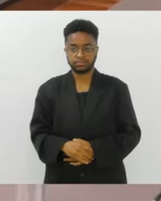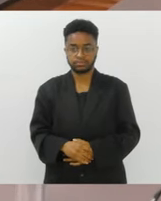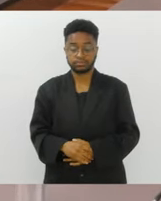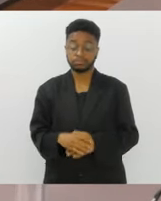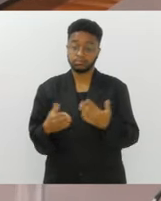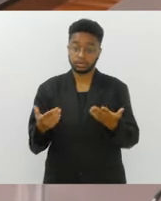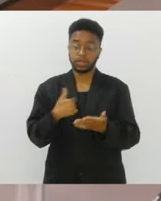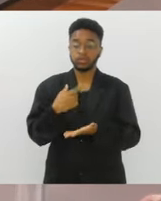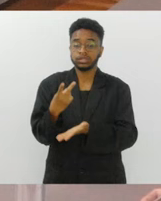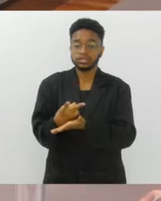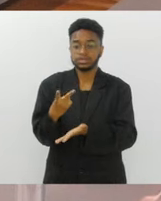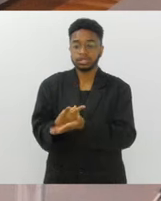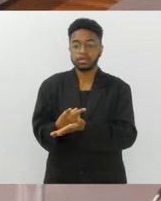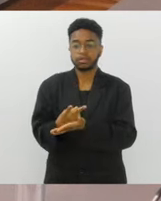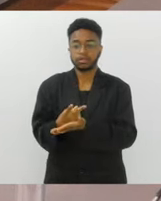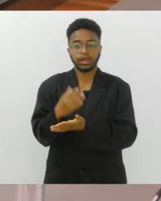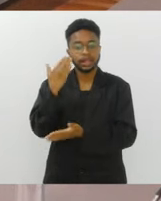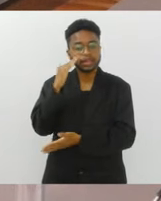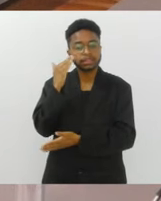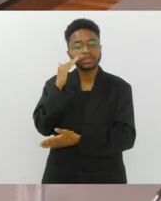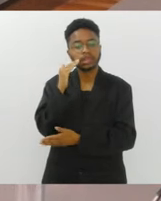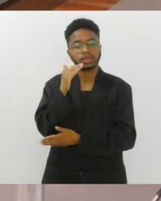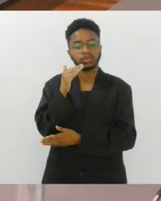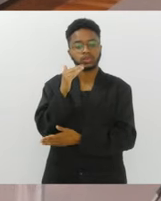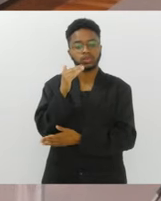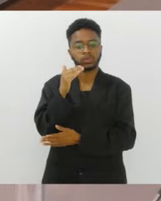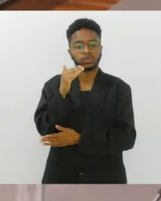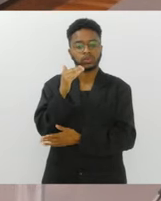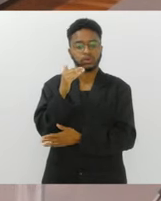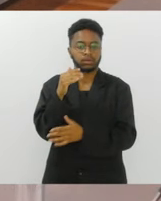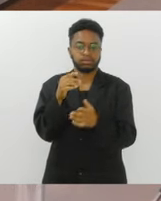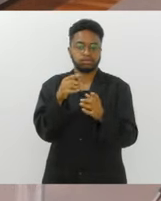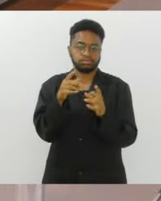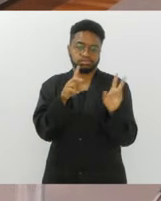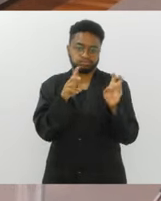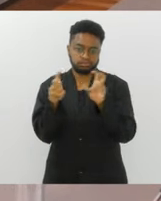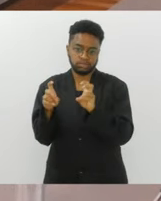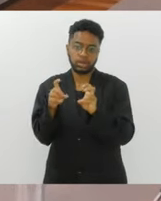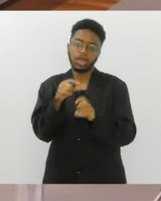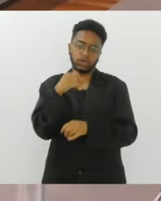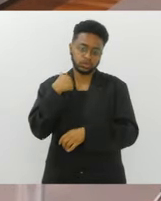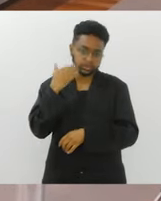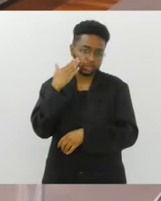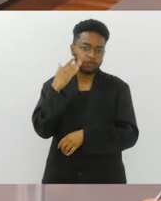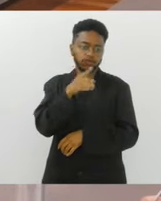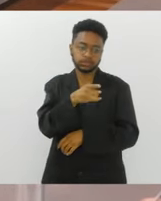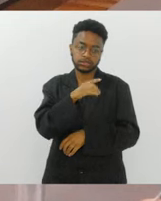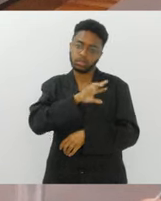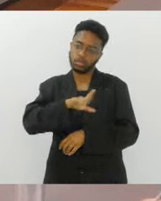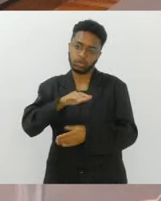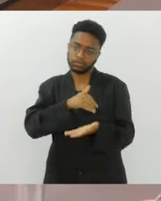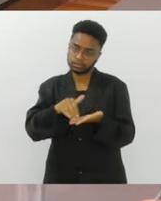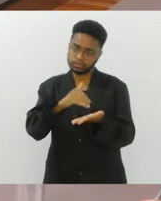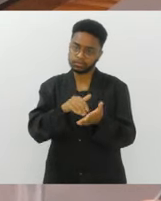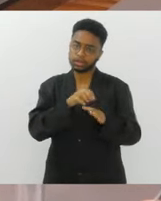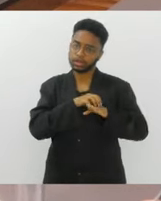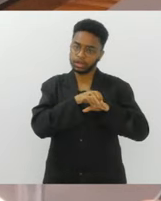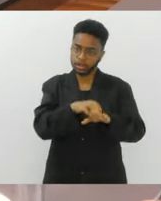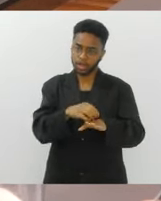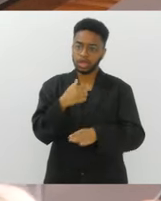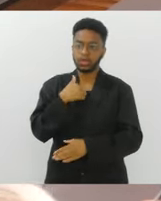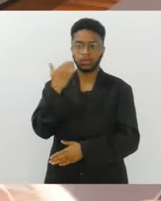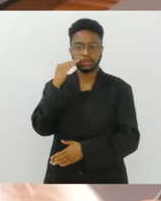eu sou sempre muito compreensivo. Eu entendo que o senhor não é o secretário de transportes, entendo que o